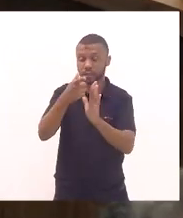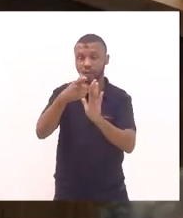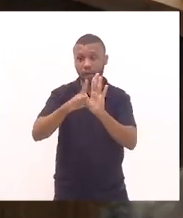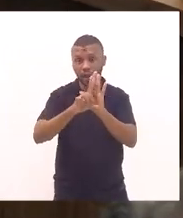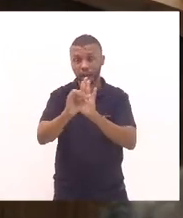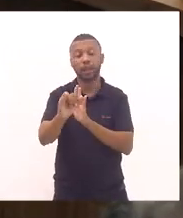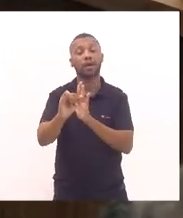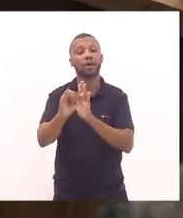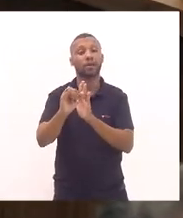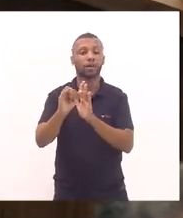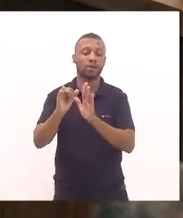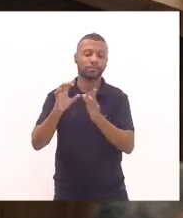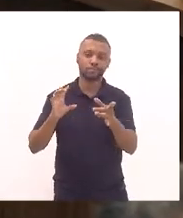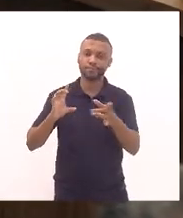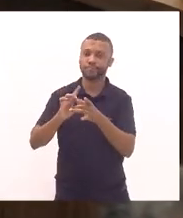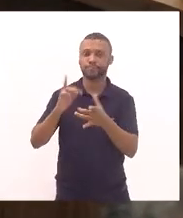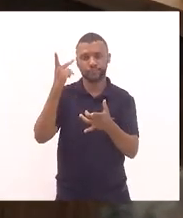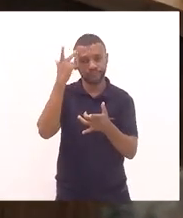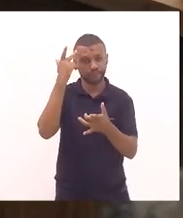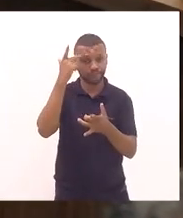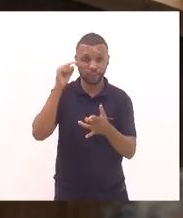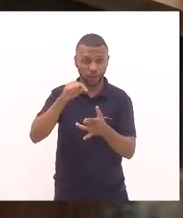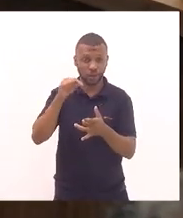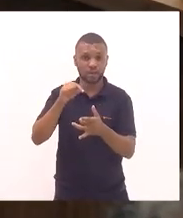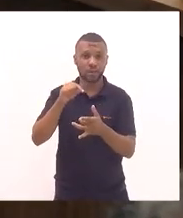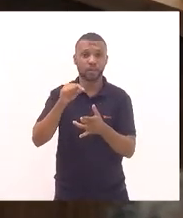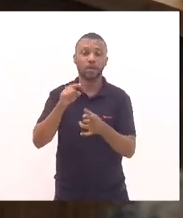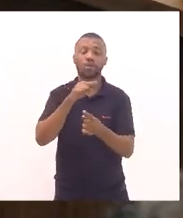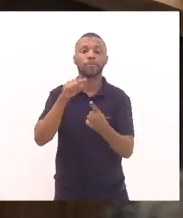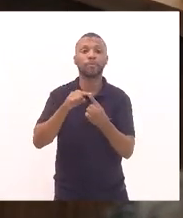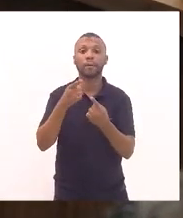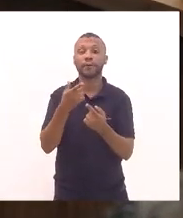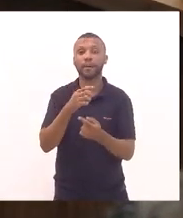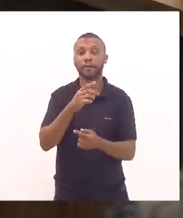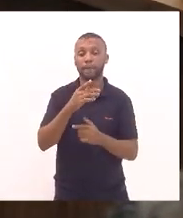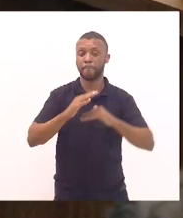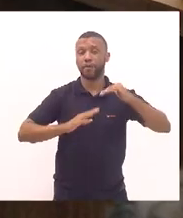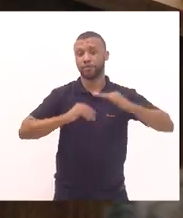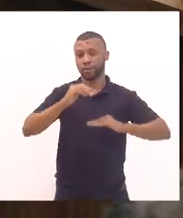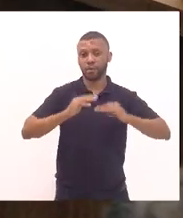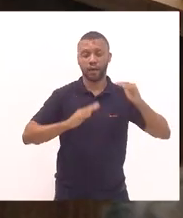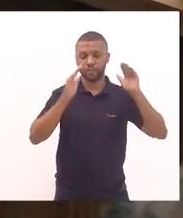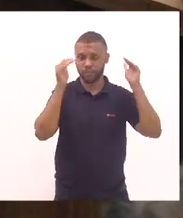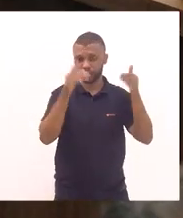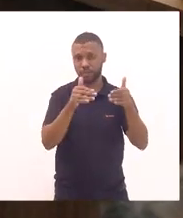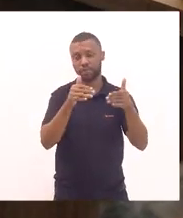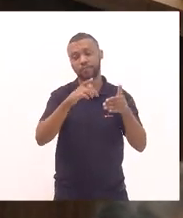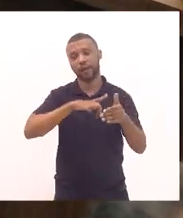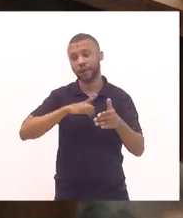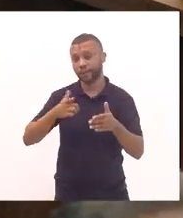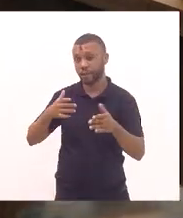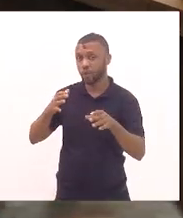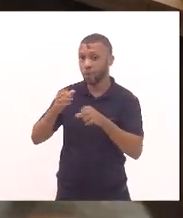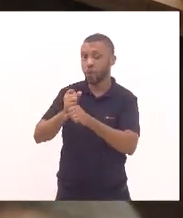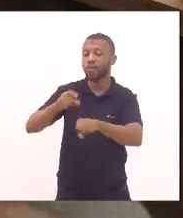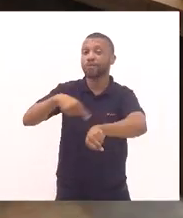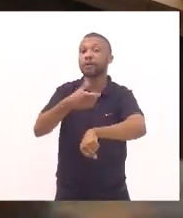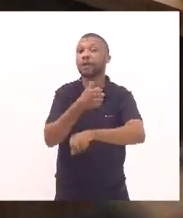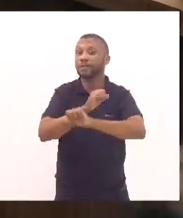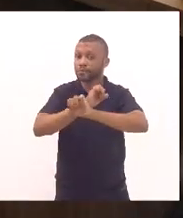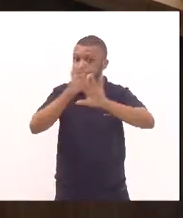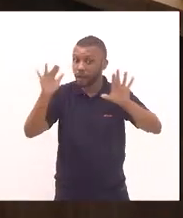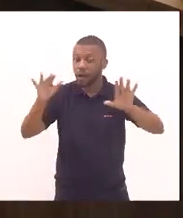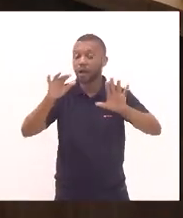consagrado na lei para que peritos possam dispor de uma parte de sua carga horária para essa jornada. Eu quero fazer só esclarecer o